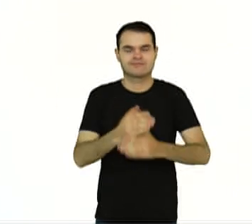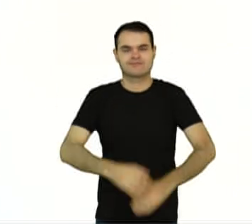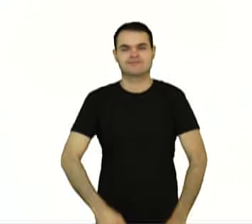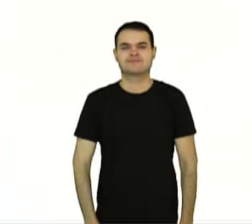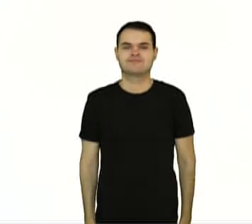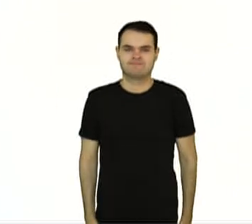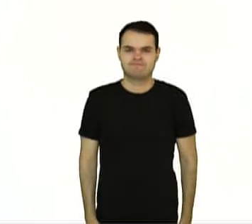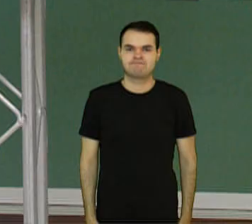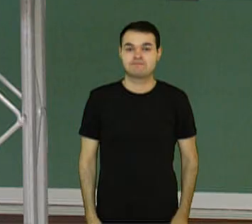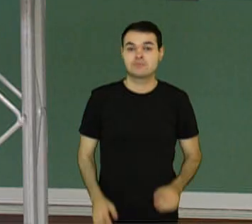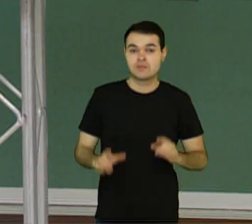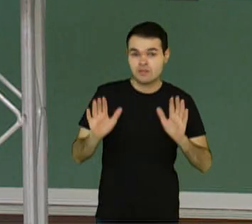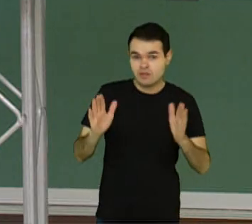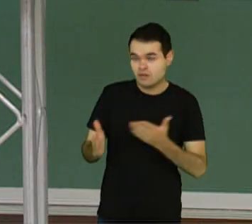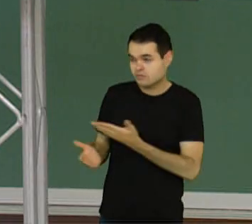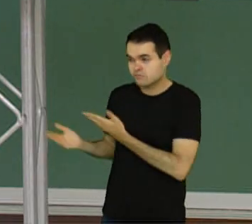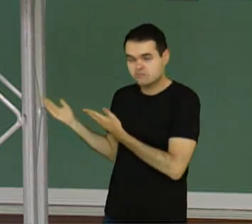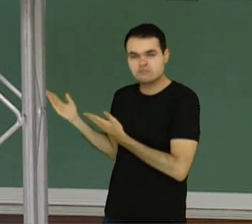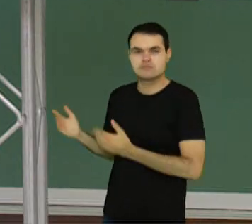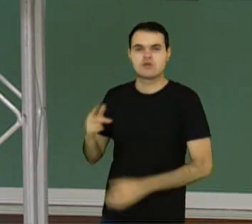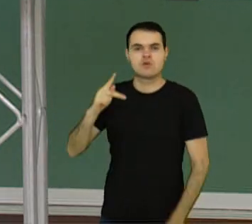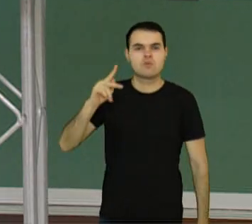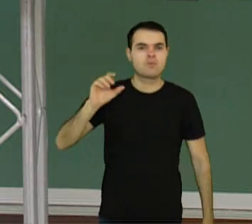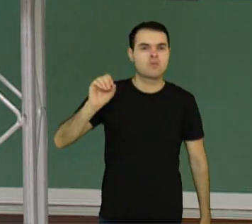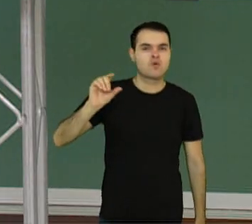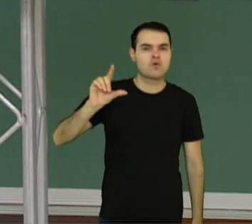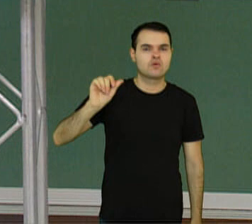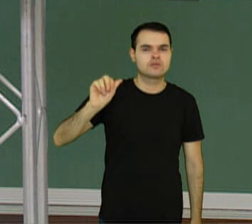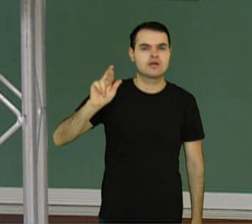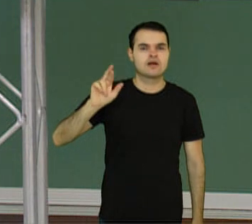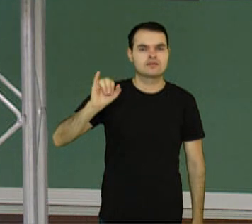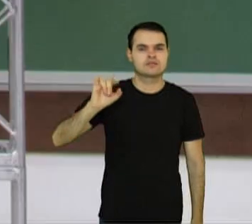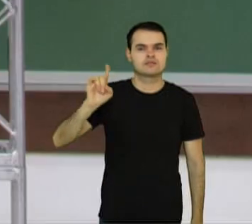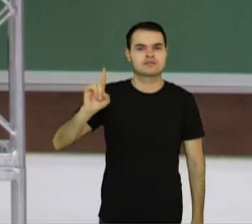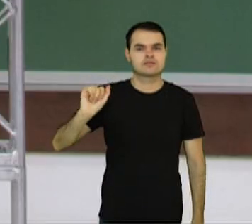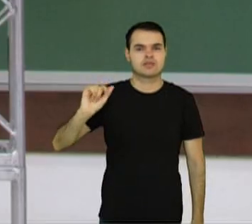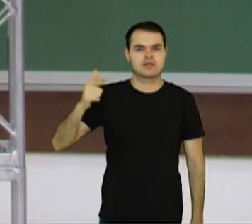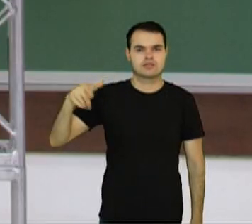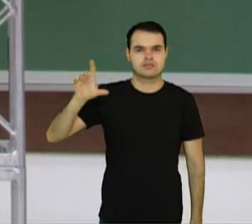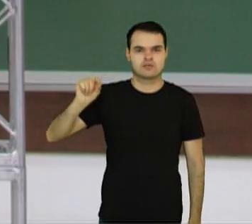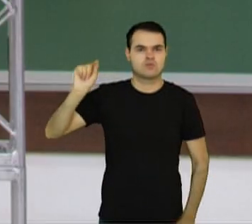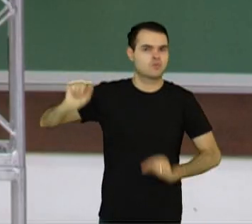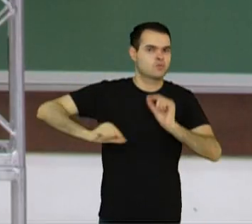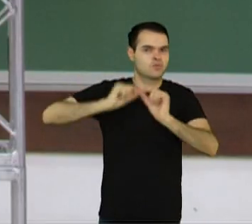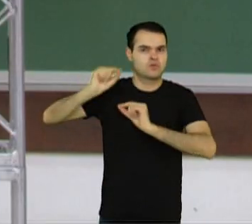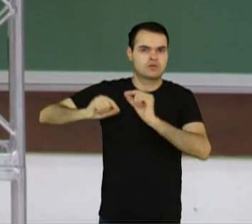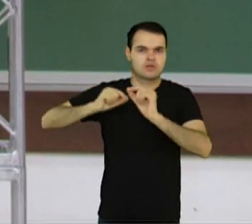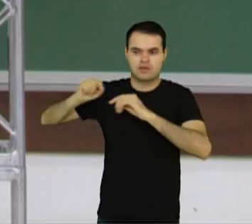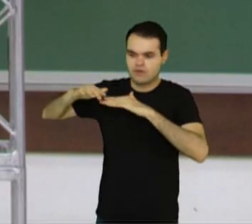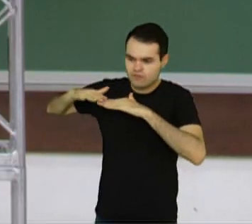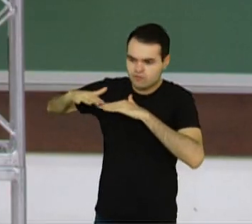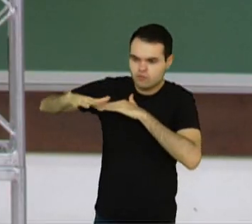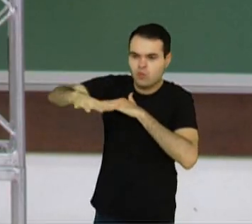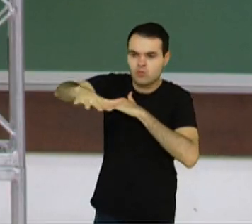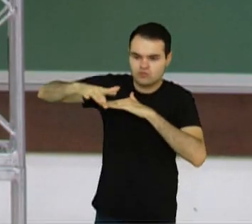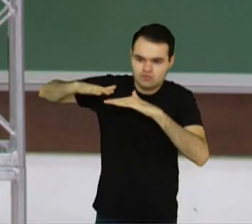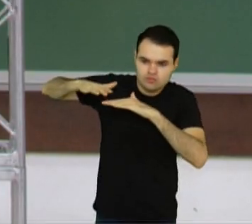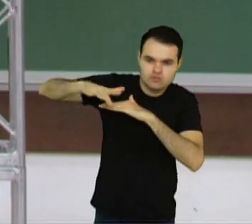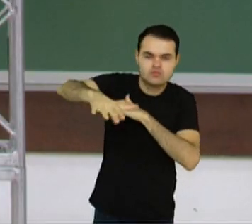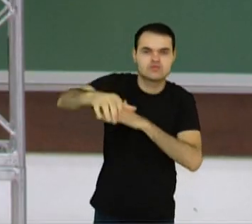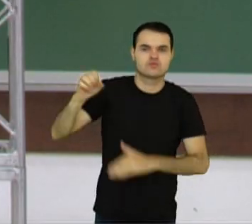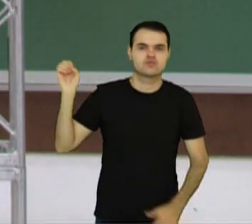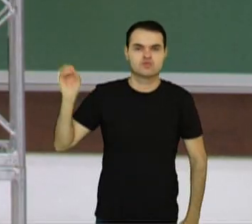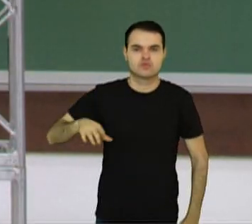Então, aqui retomando um pouquinho o conceito da polarização, olha o que temos aqui, ó. O fluxo que você vai ter luminoso é denominado como